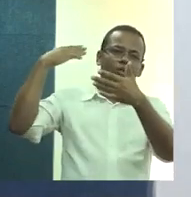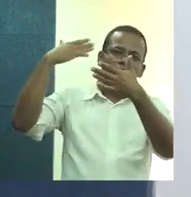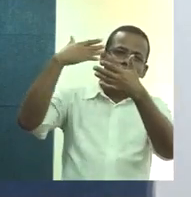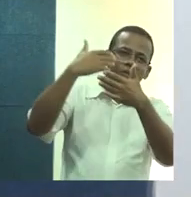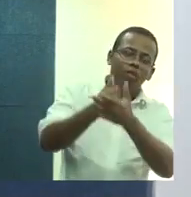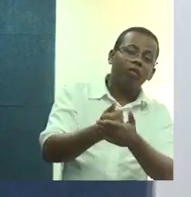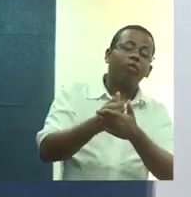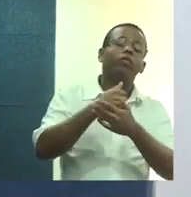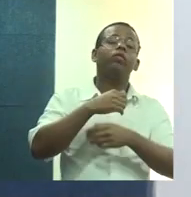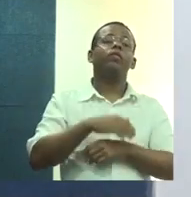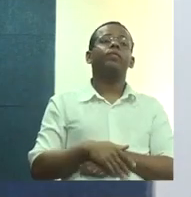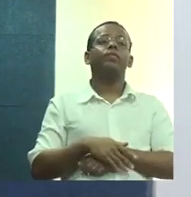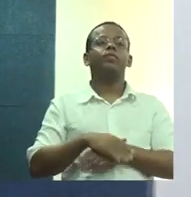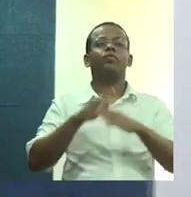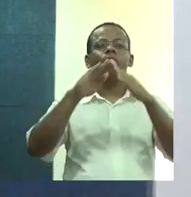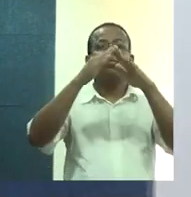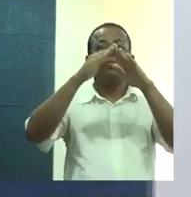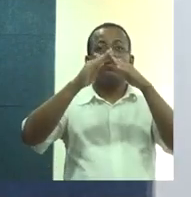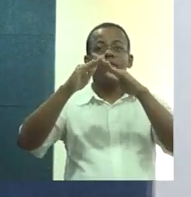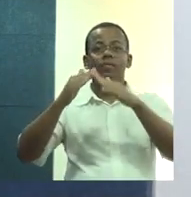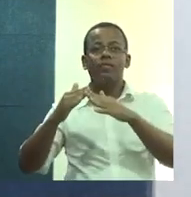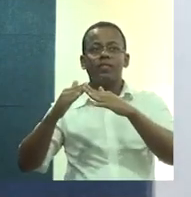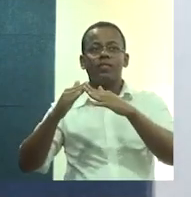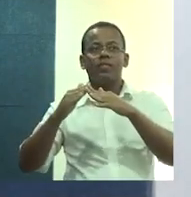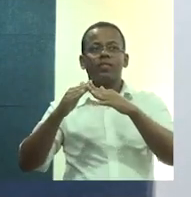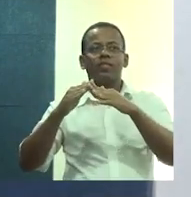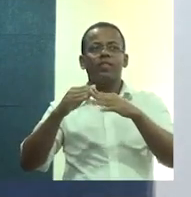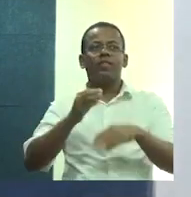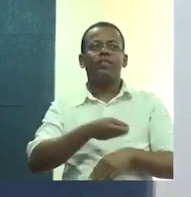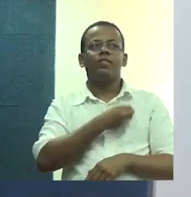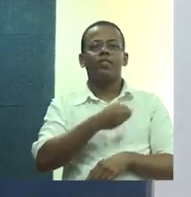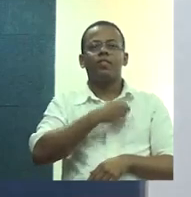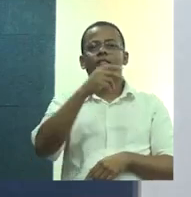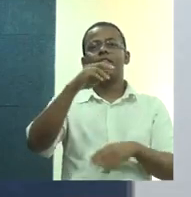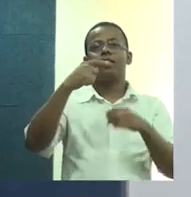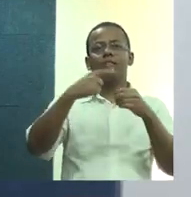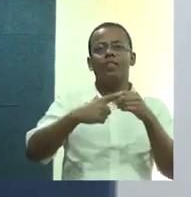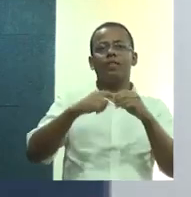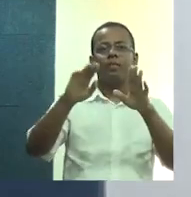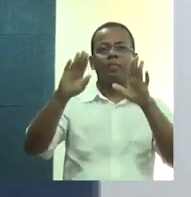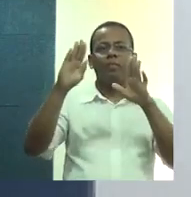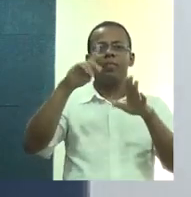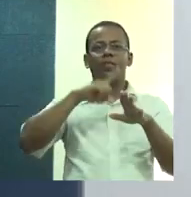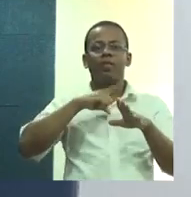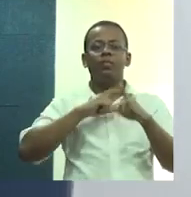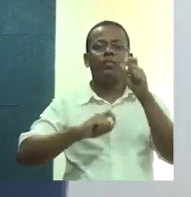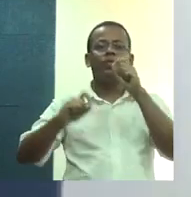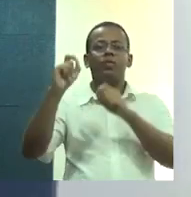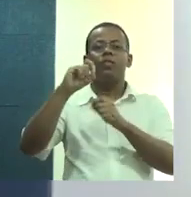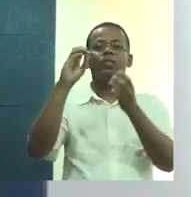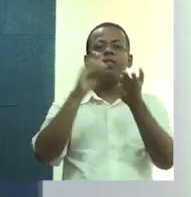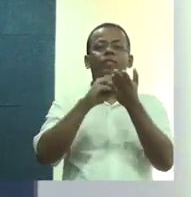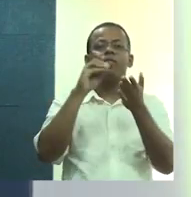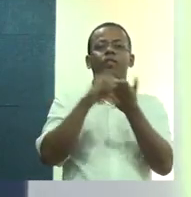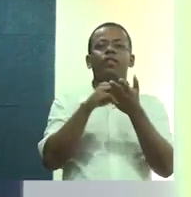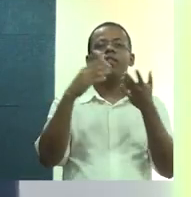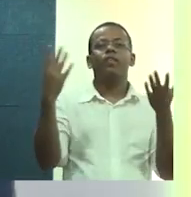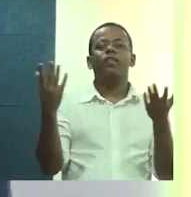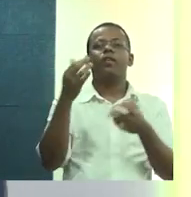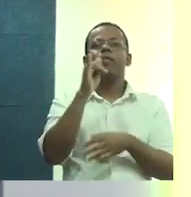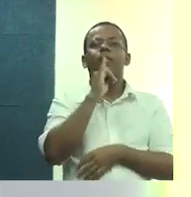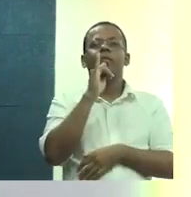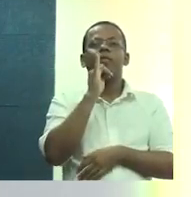uma uma deterioração das condições de vida nas cidades mas a gente tem um componente que não era um